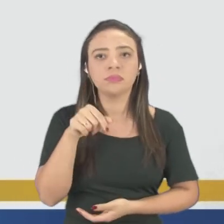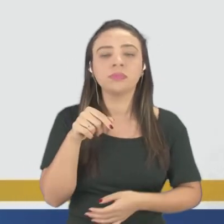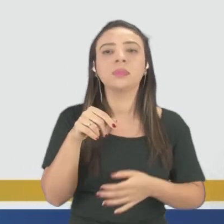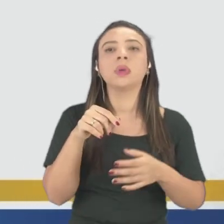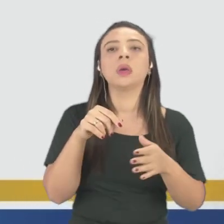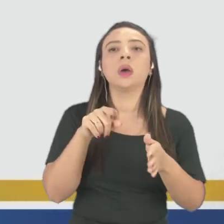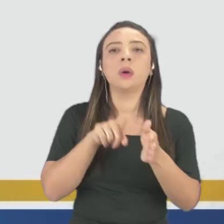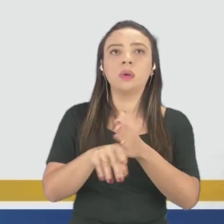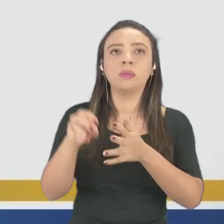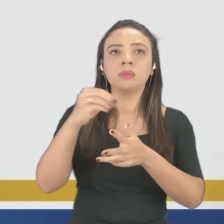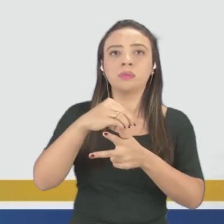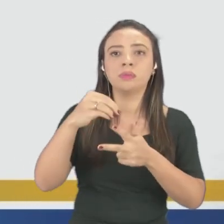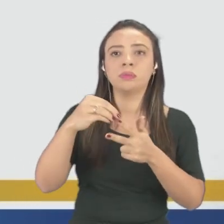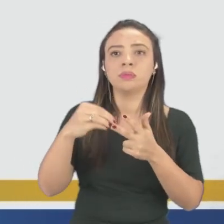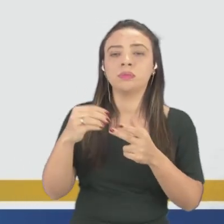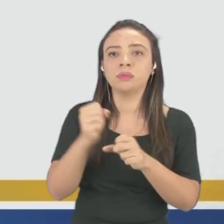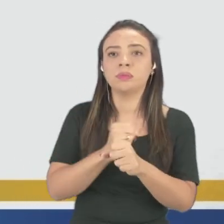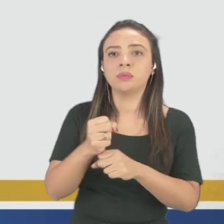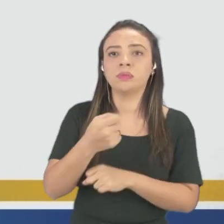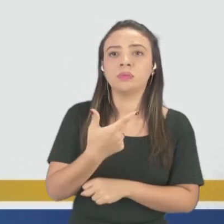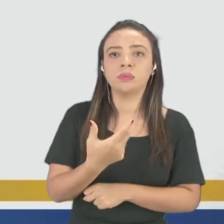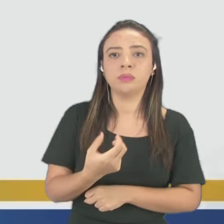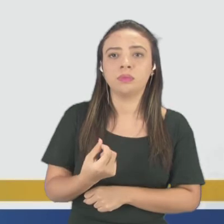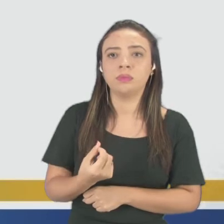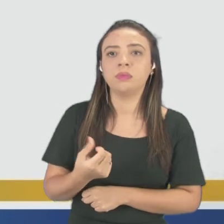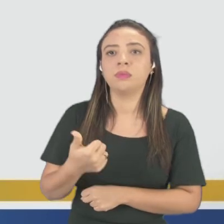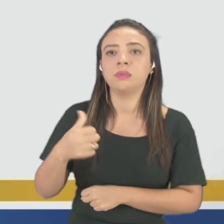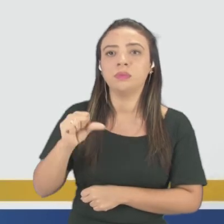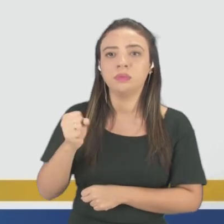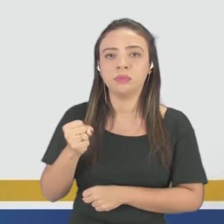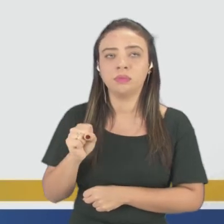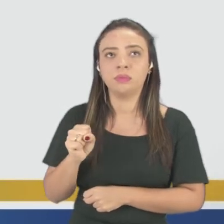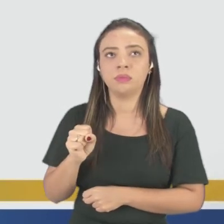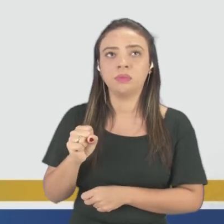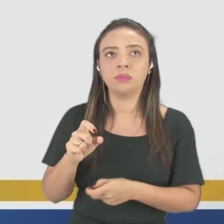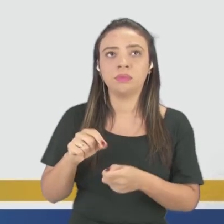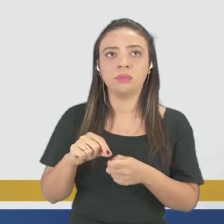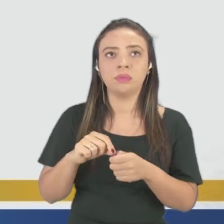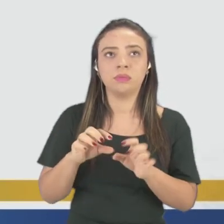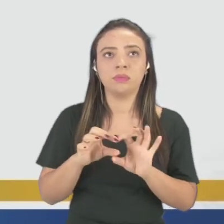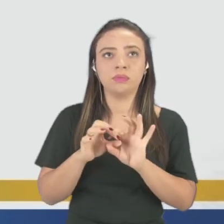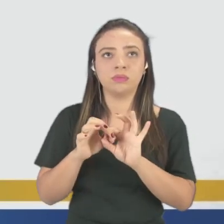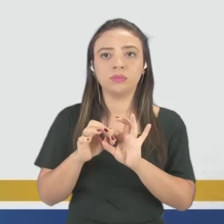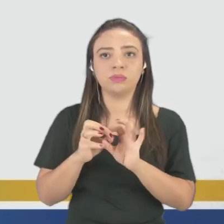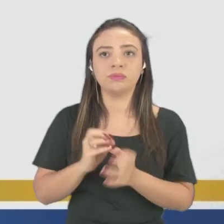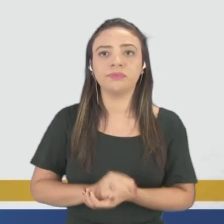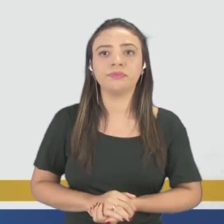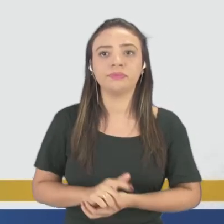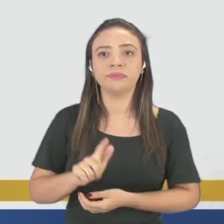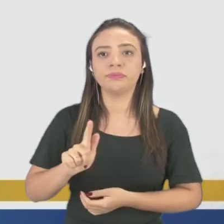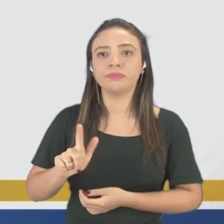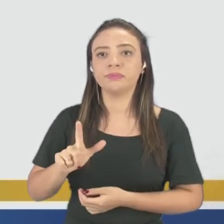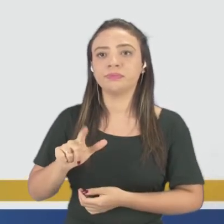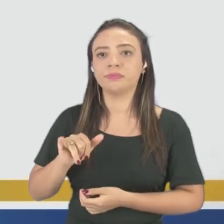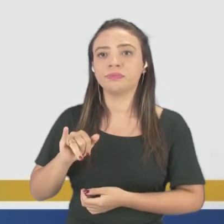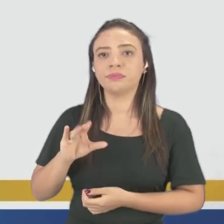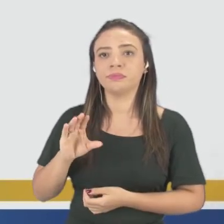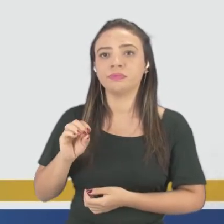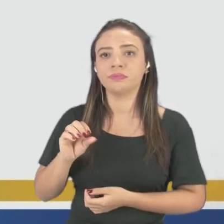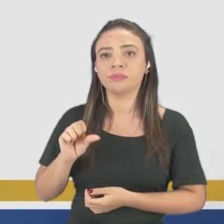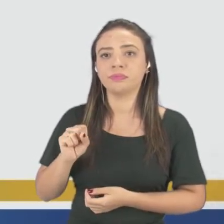é uma questão do Enem do ano de 2018 tá pessoal vamos lá fazer junto essa questão a